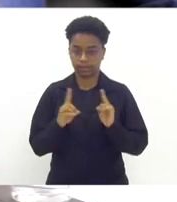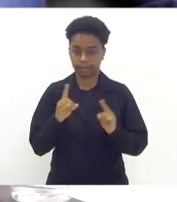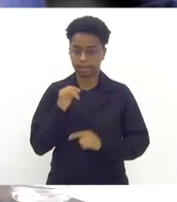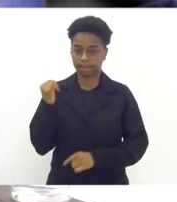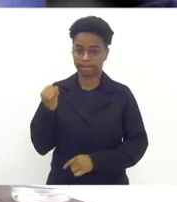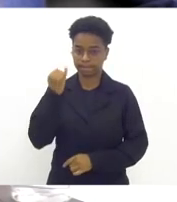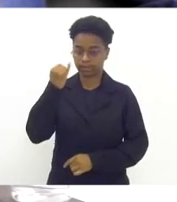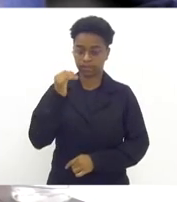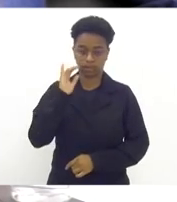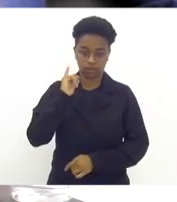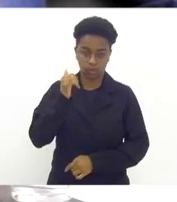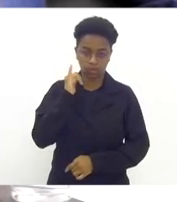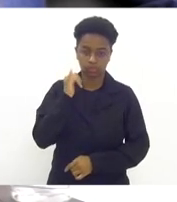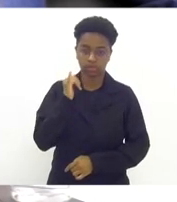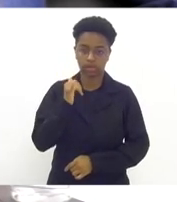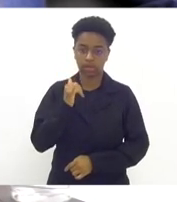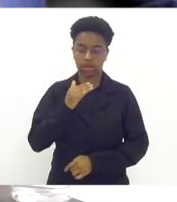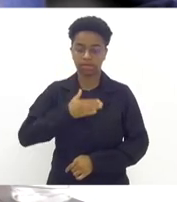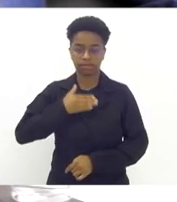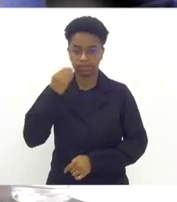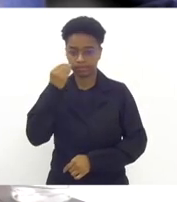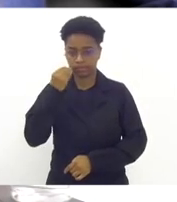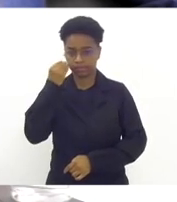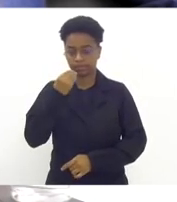conte esse relato, porque